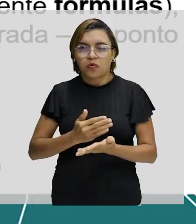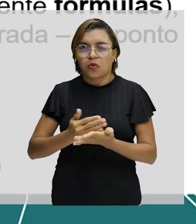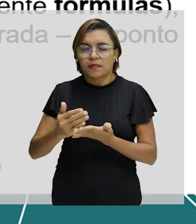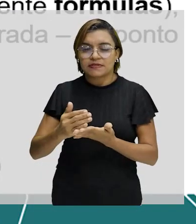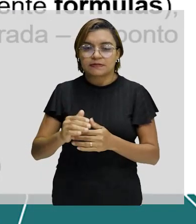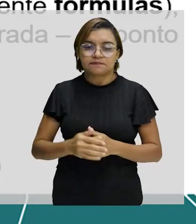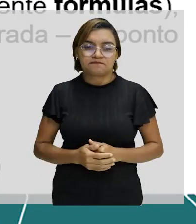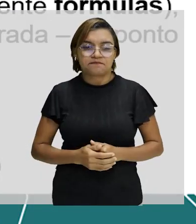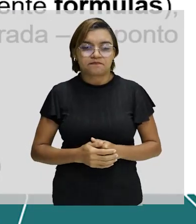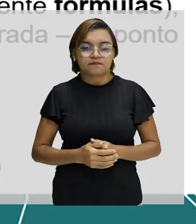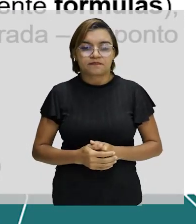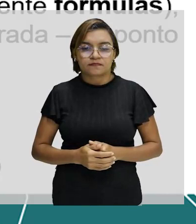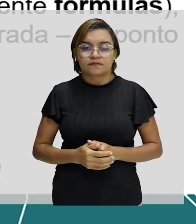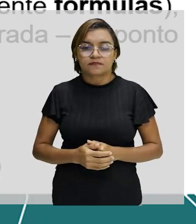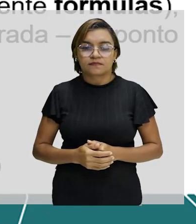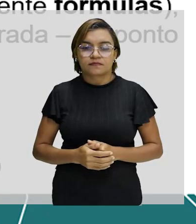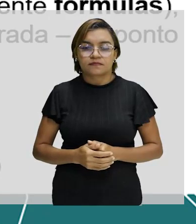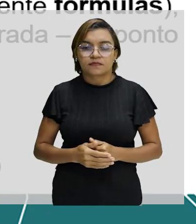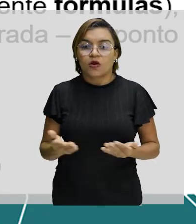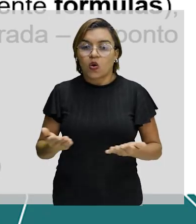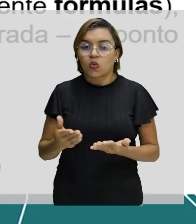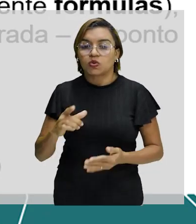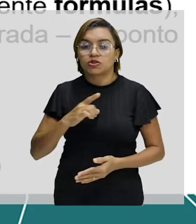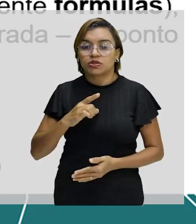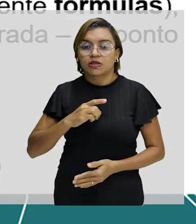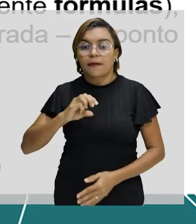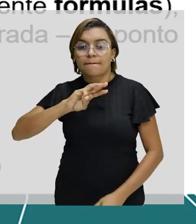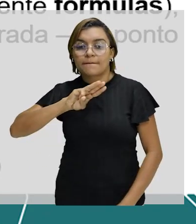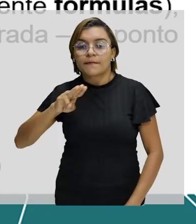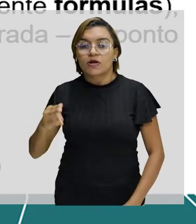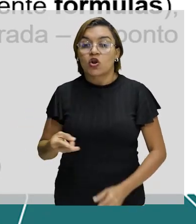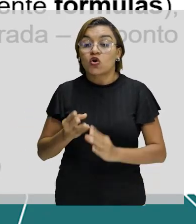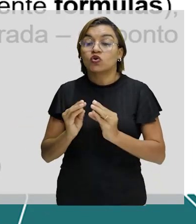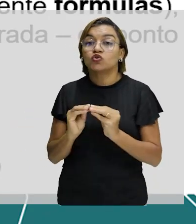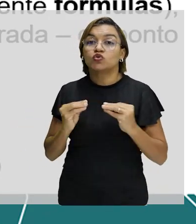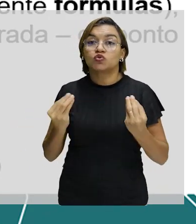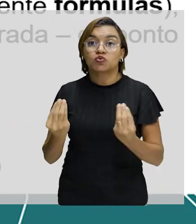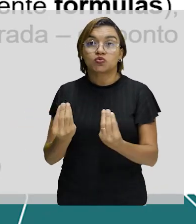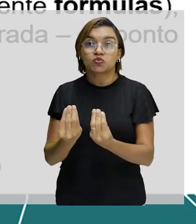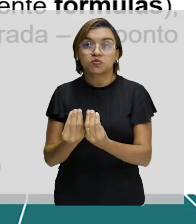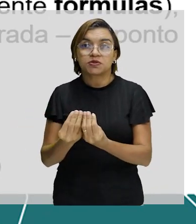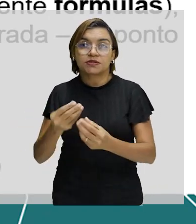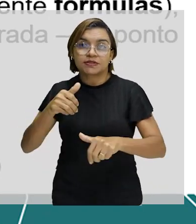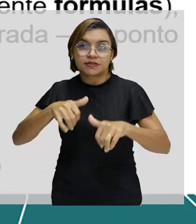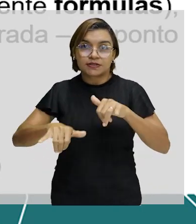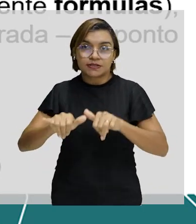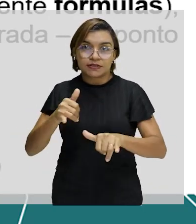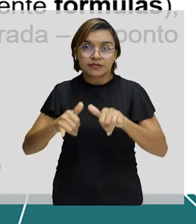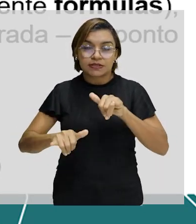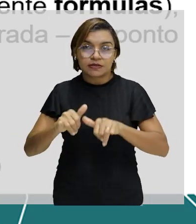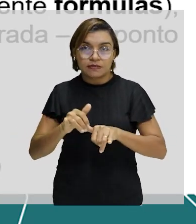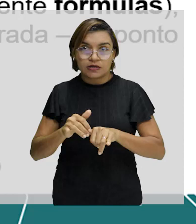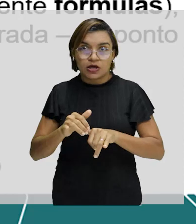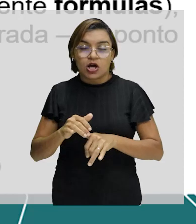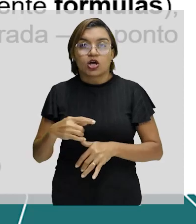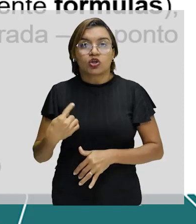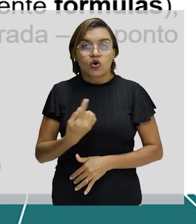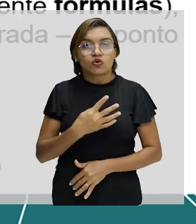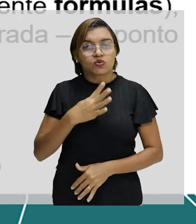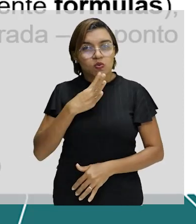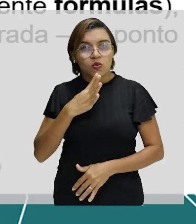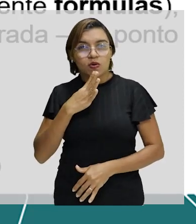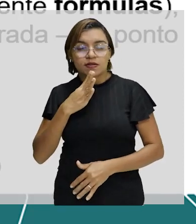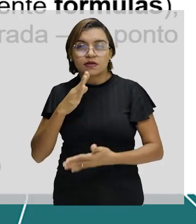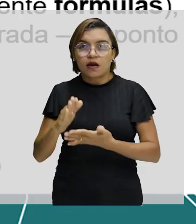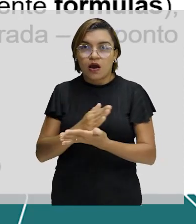são conhecidas atualmente milhões de substâncias químicas, certo? E a gente vai identificar